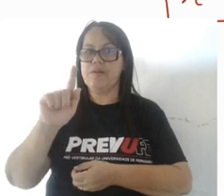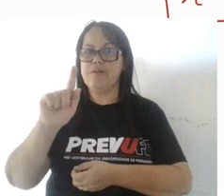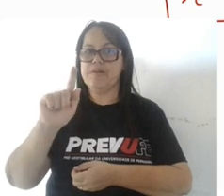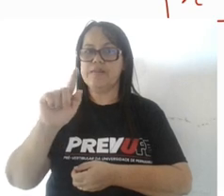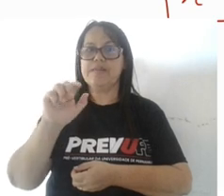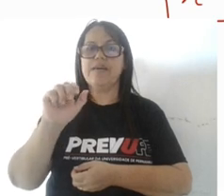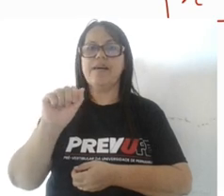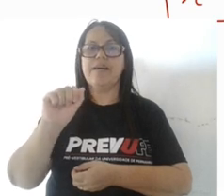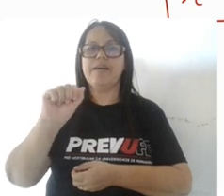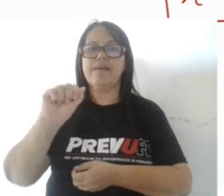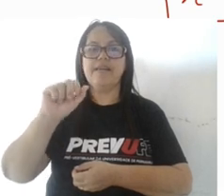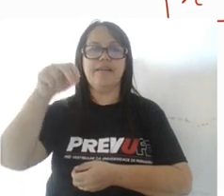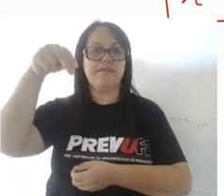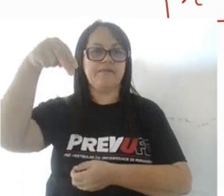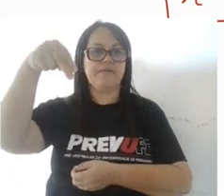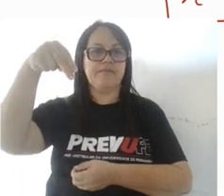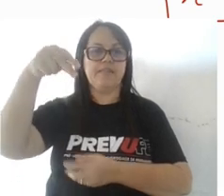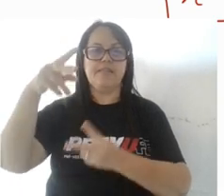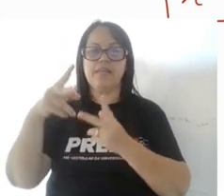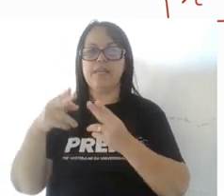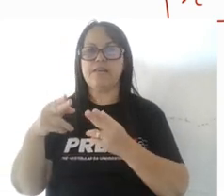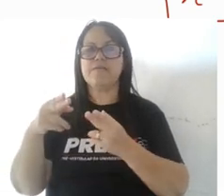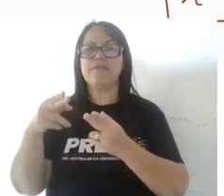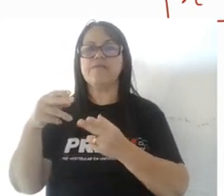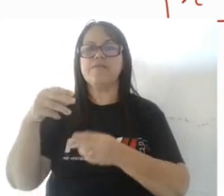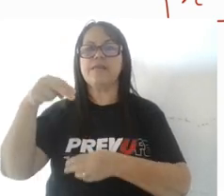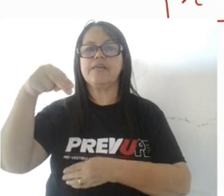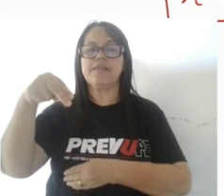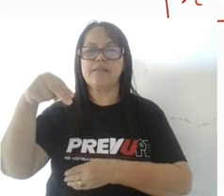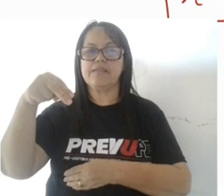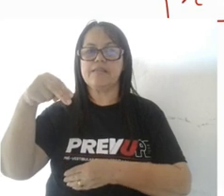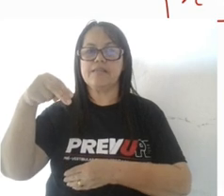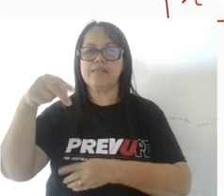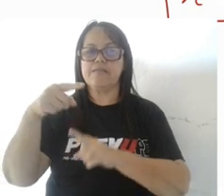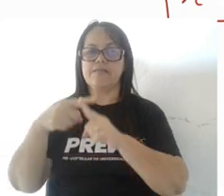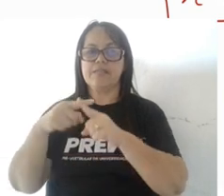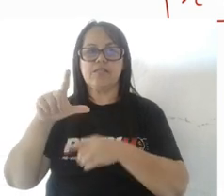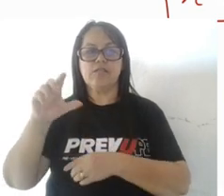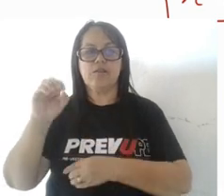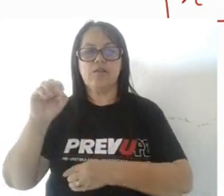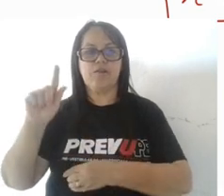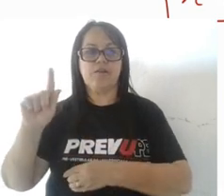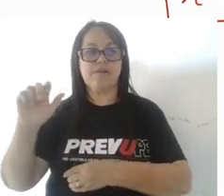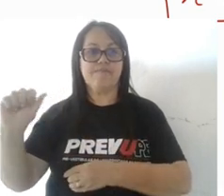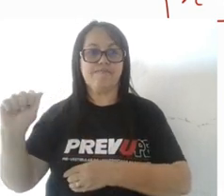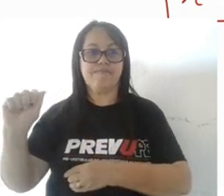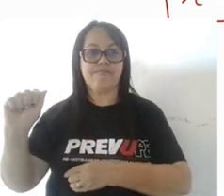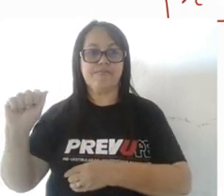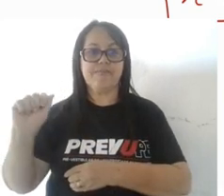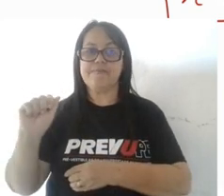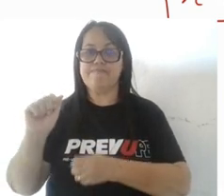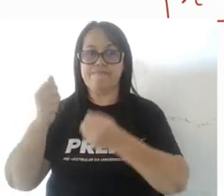log de a elevado a n é a mesma coisa de n x log de